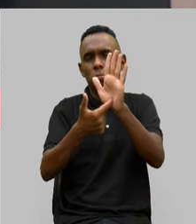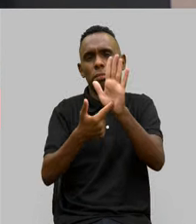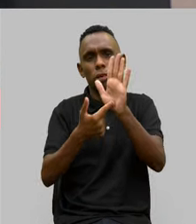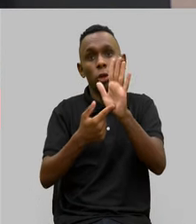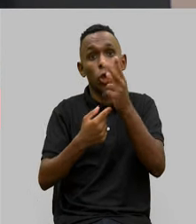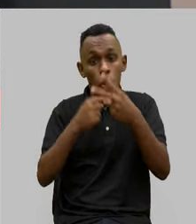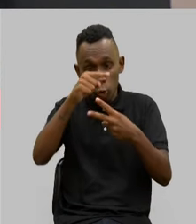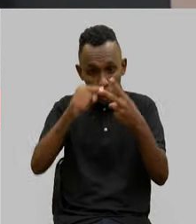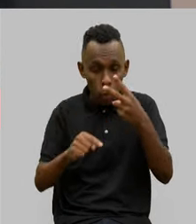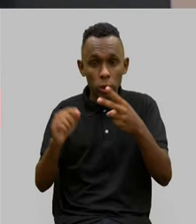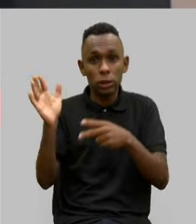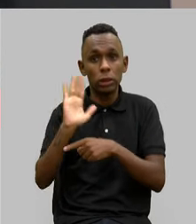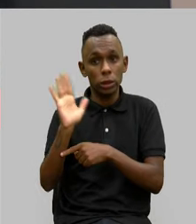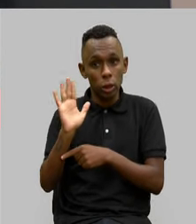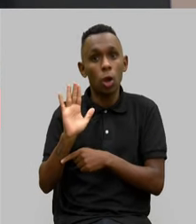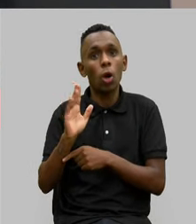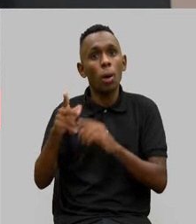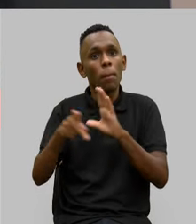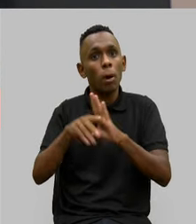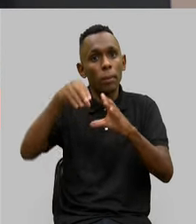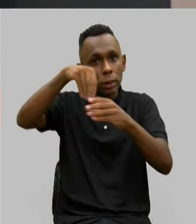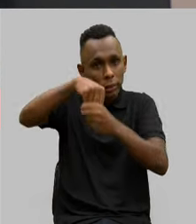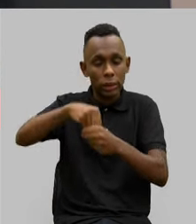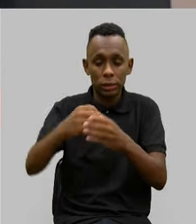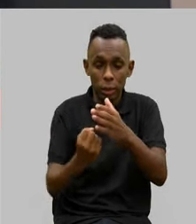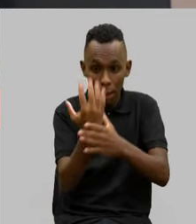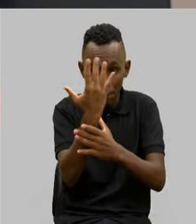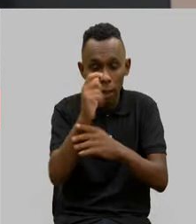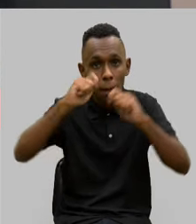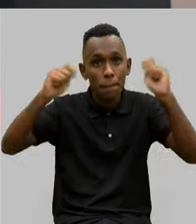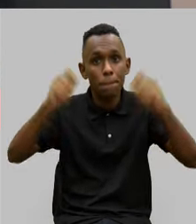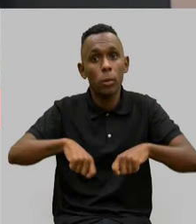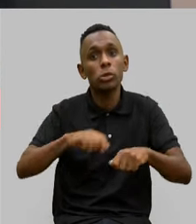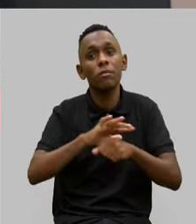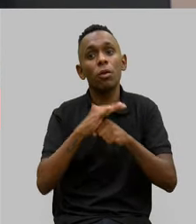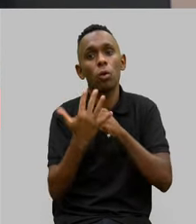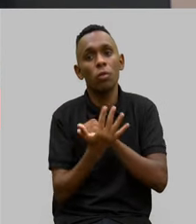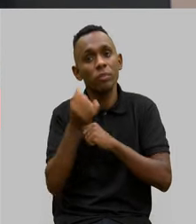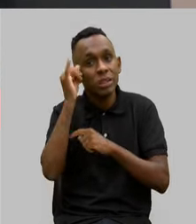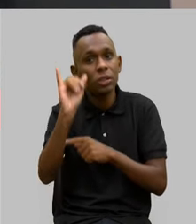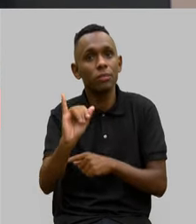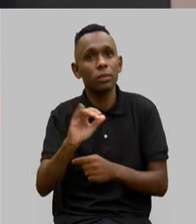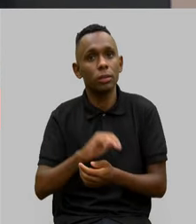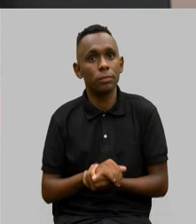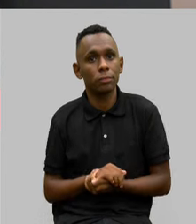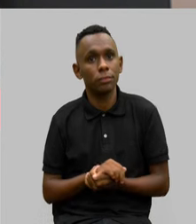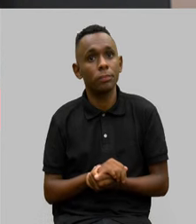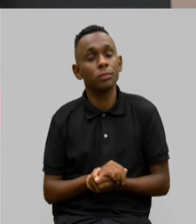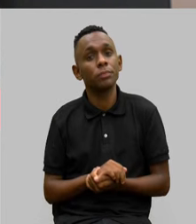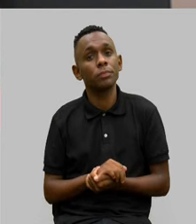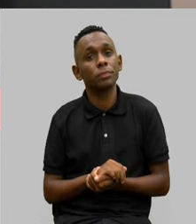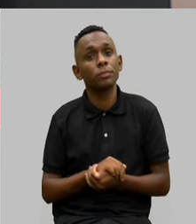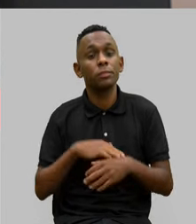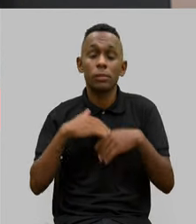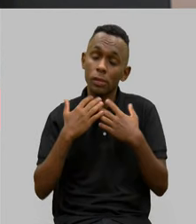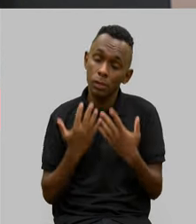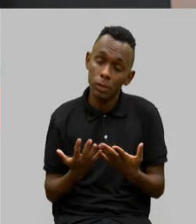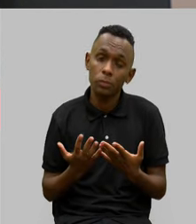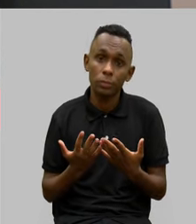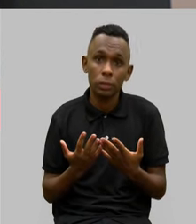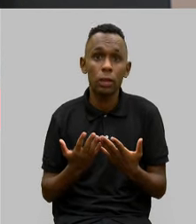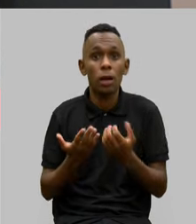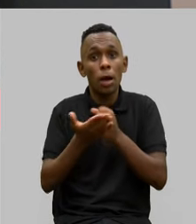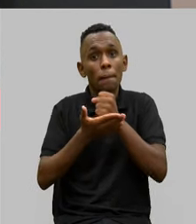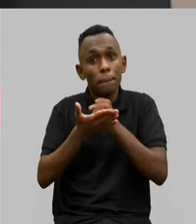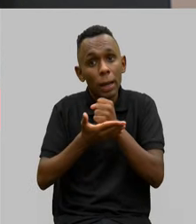canabinoides presentes na cannabis sativa eram eficazes para covid isso aí ah baseado